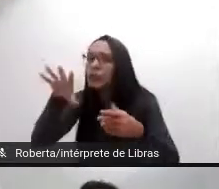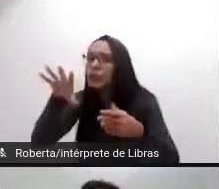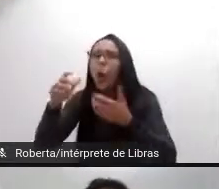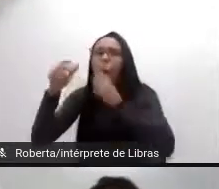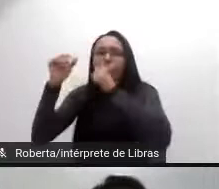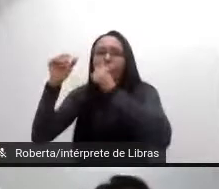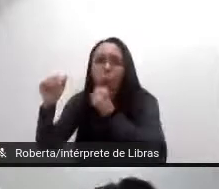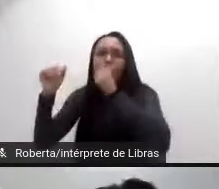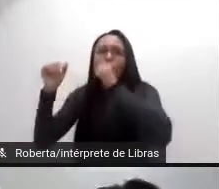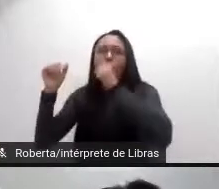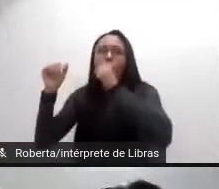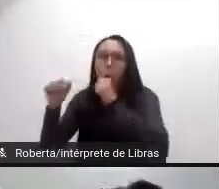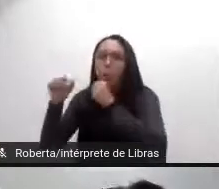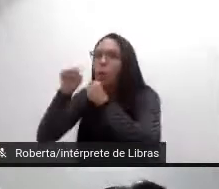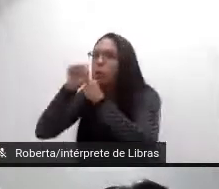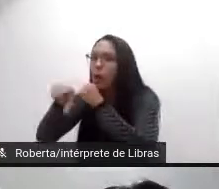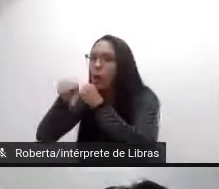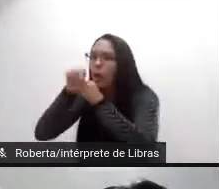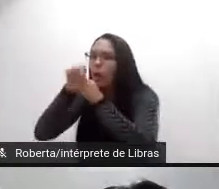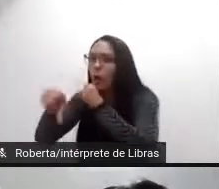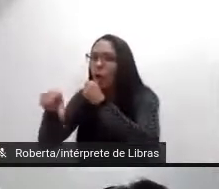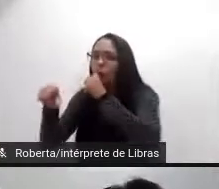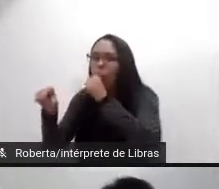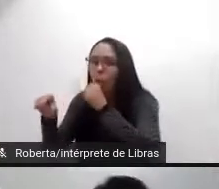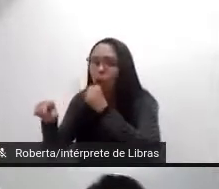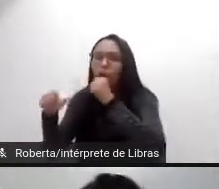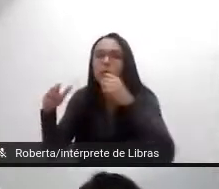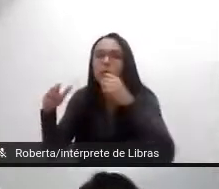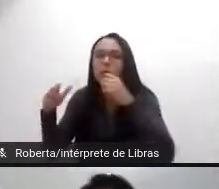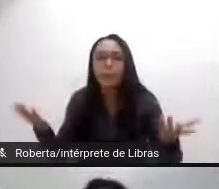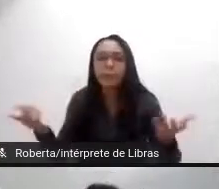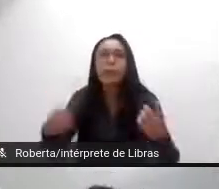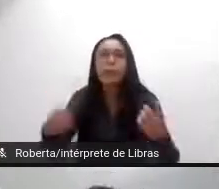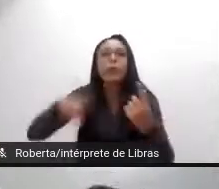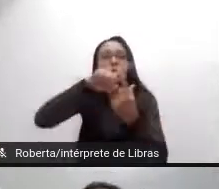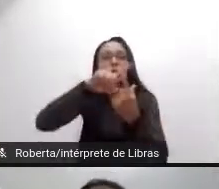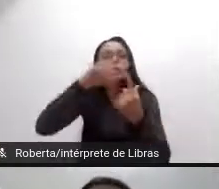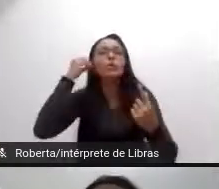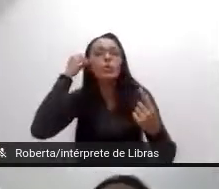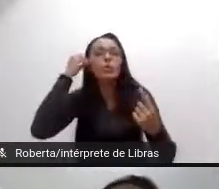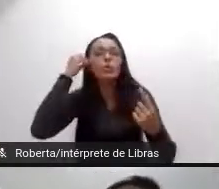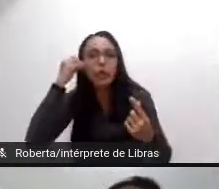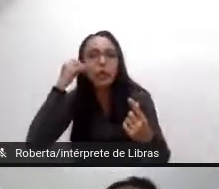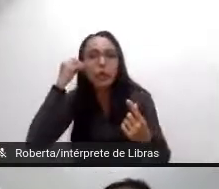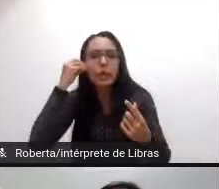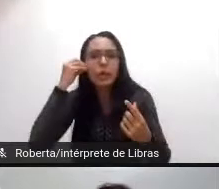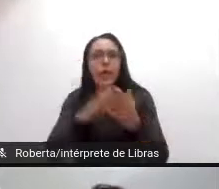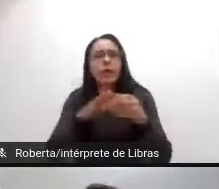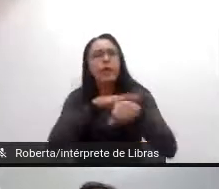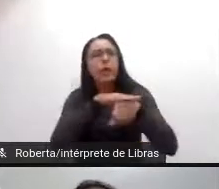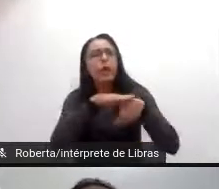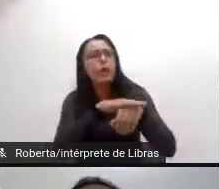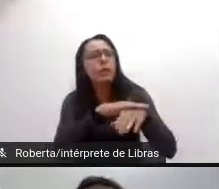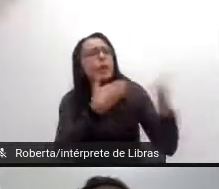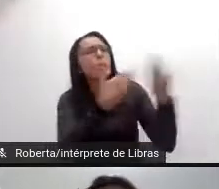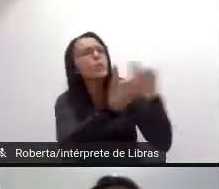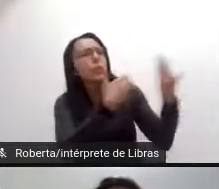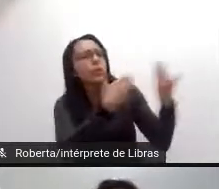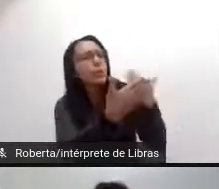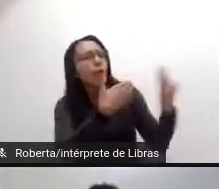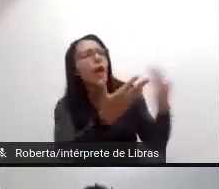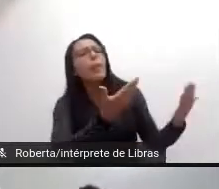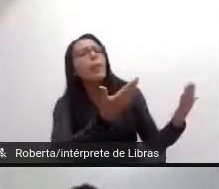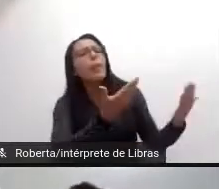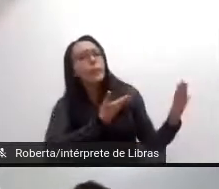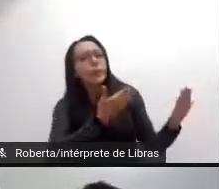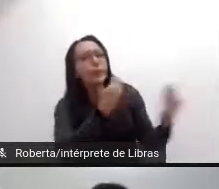sei se vocês já viram, com certeza já tiveram esse tipo de experiência, de estar conversando com alguém, um colega de trabalho, um amigo,